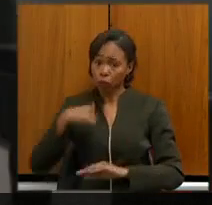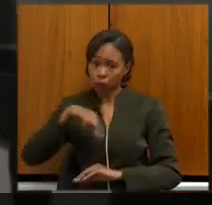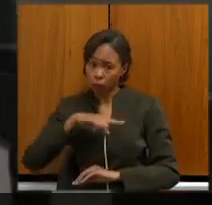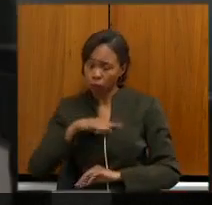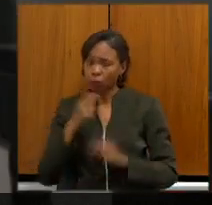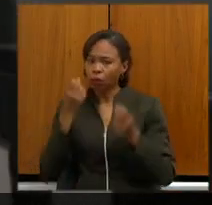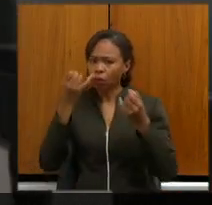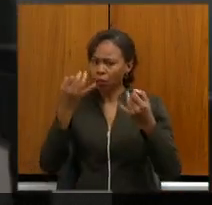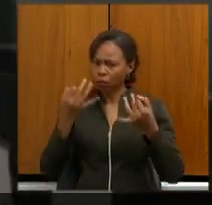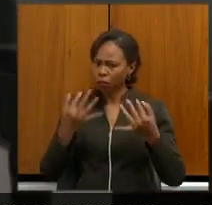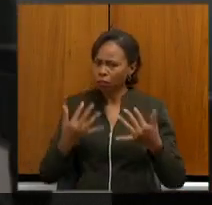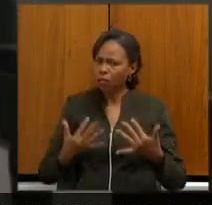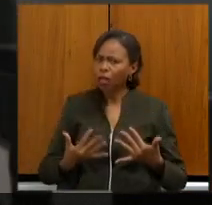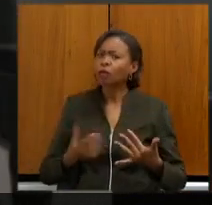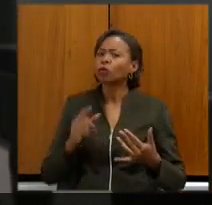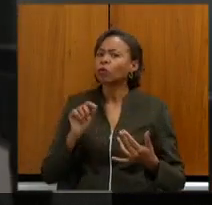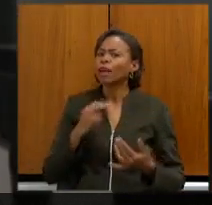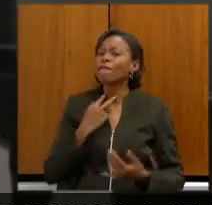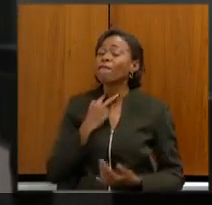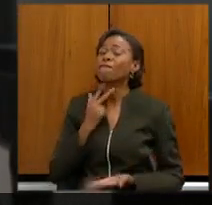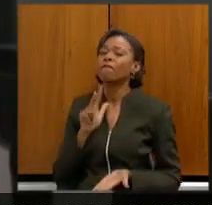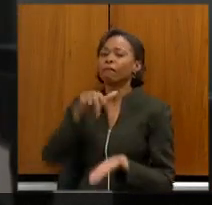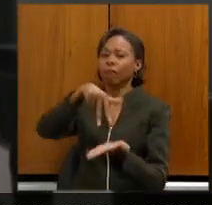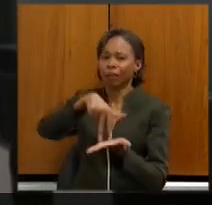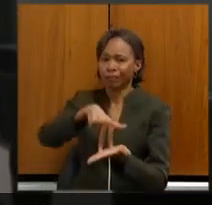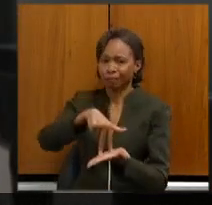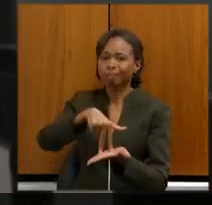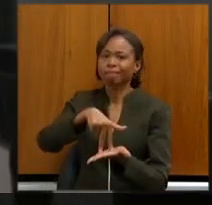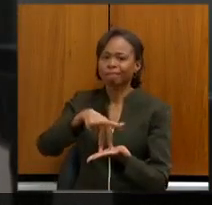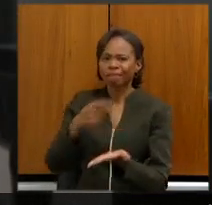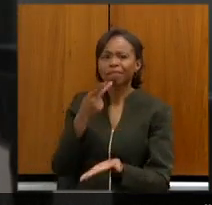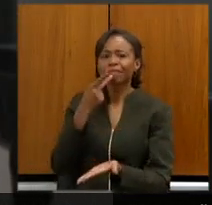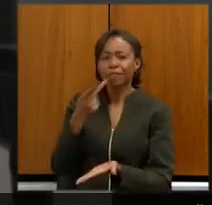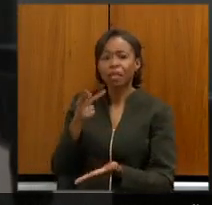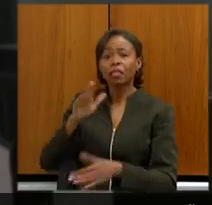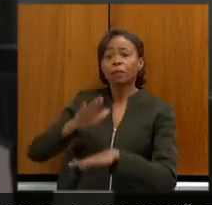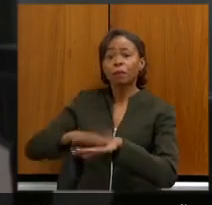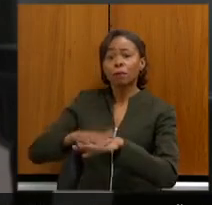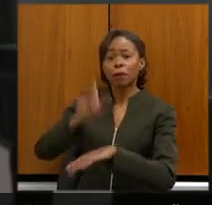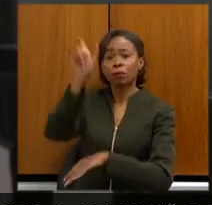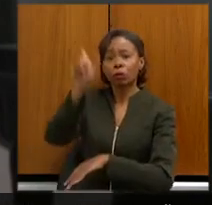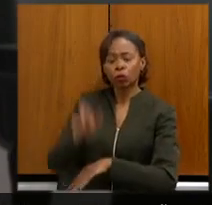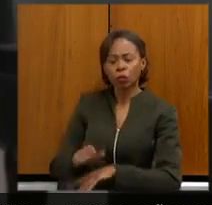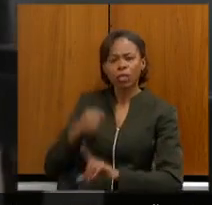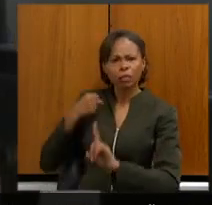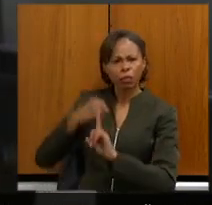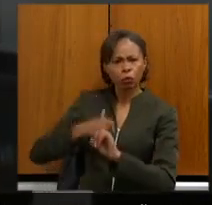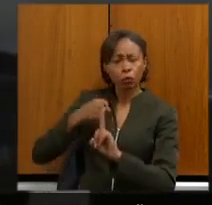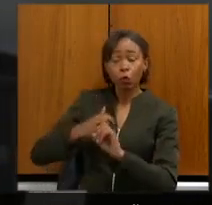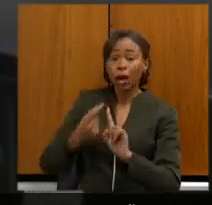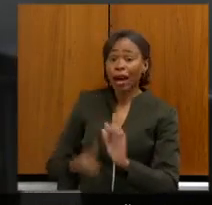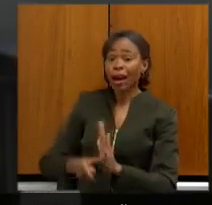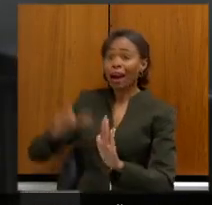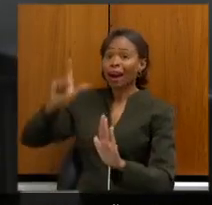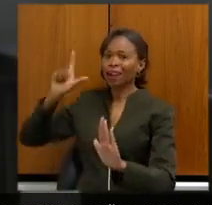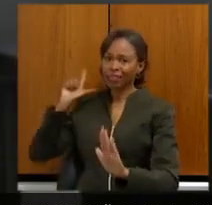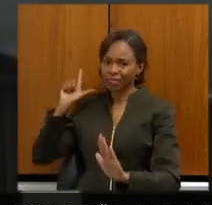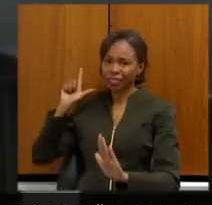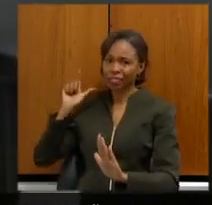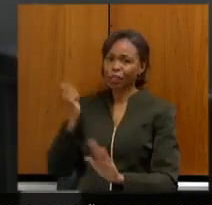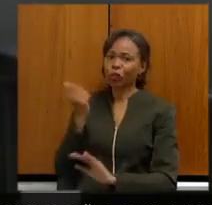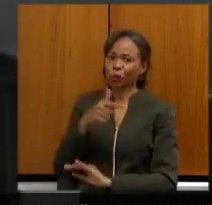falando trazendo a voz de quem luta lutou Antes de nós